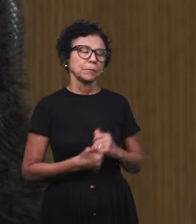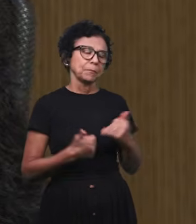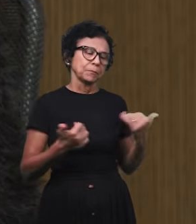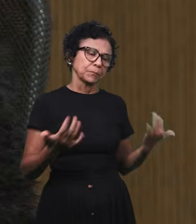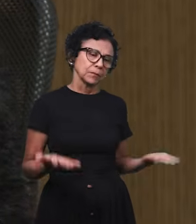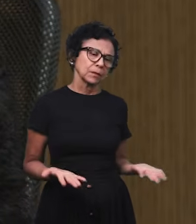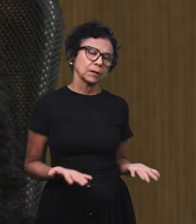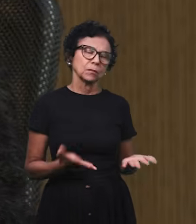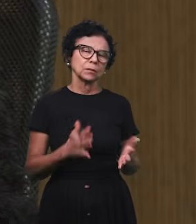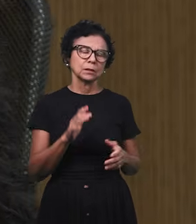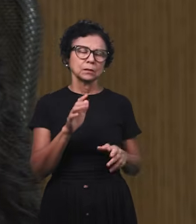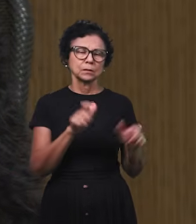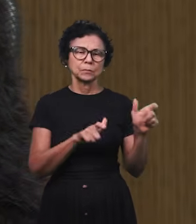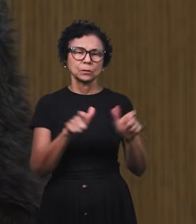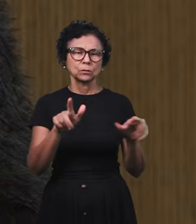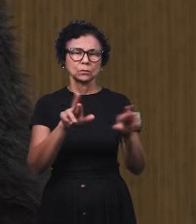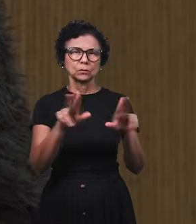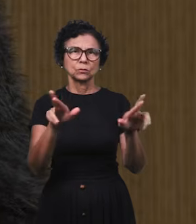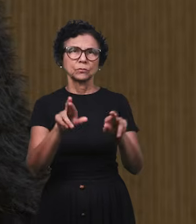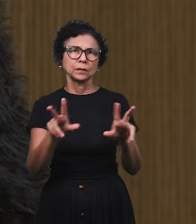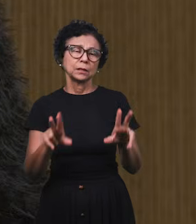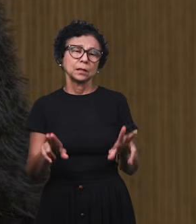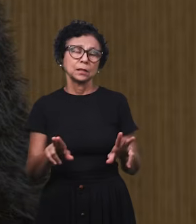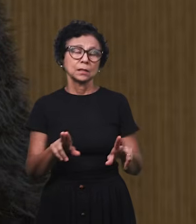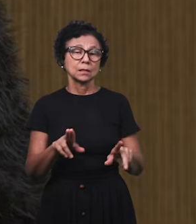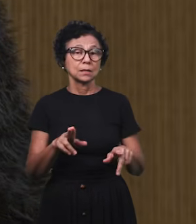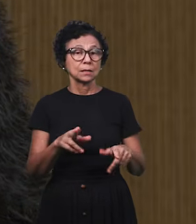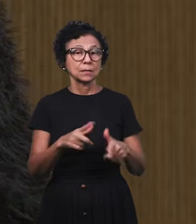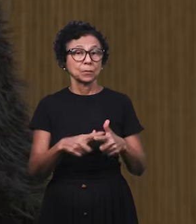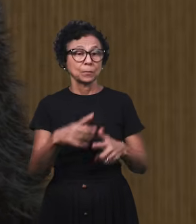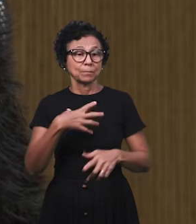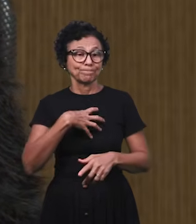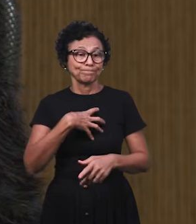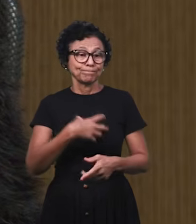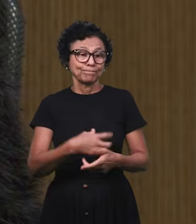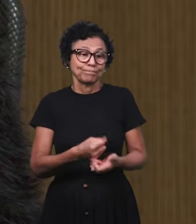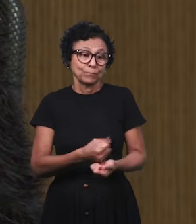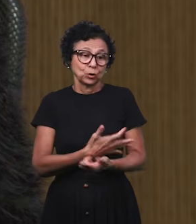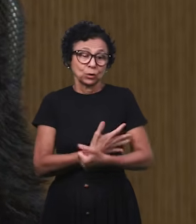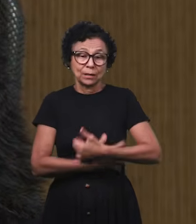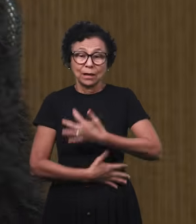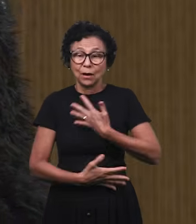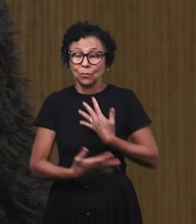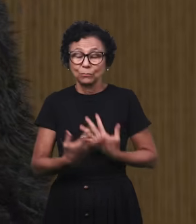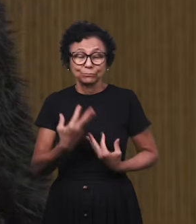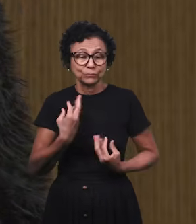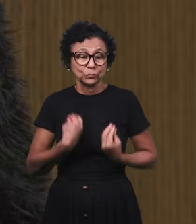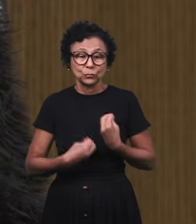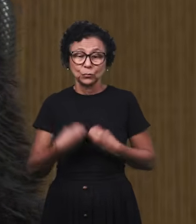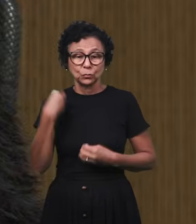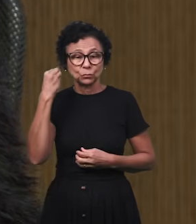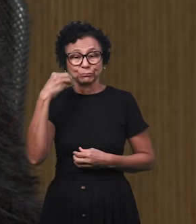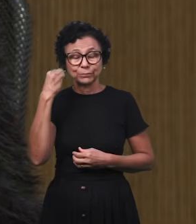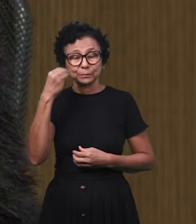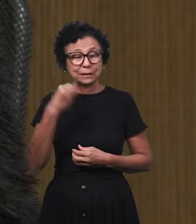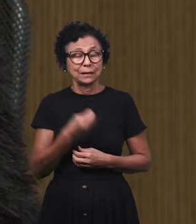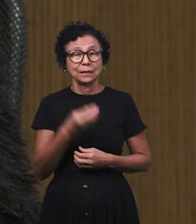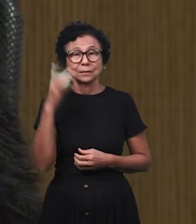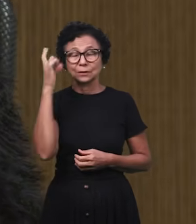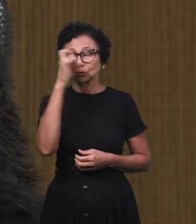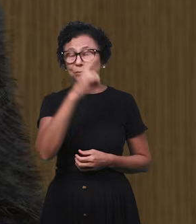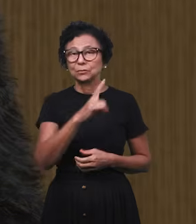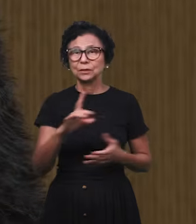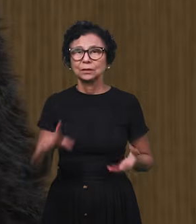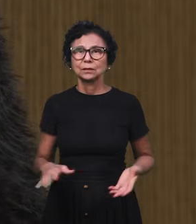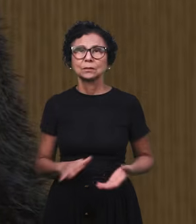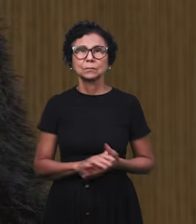carga emocional. E no próximo ano ele pode conseguir e não se comparar, porque cada um tem o seu tempo, cada um tem o seu estudo, o